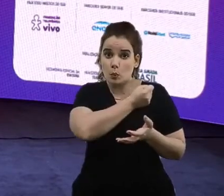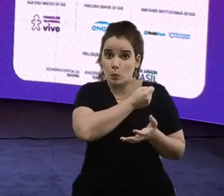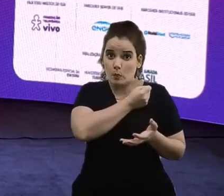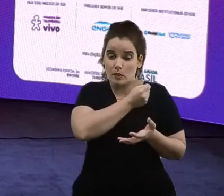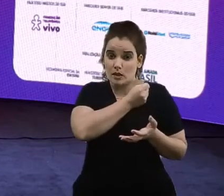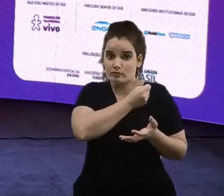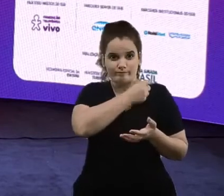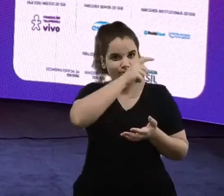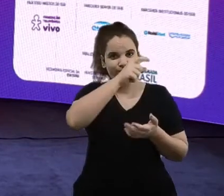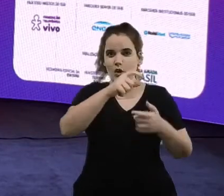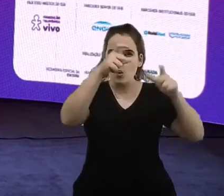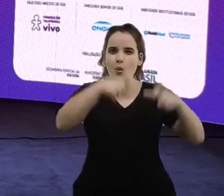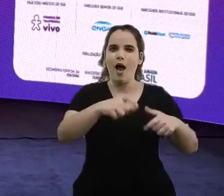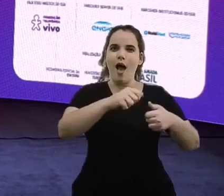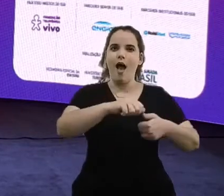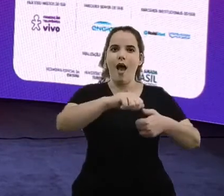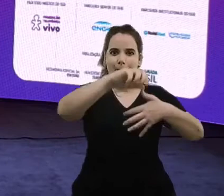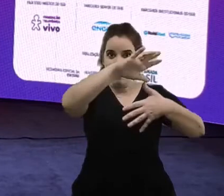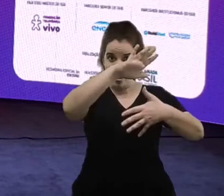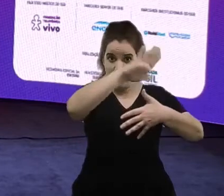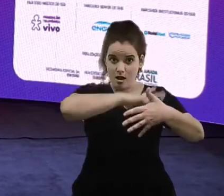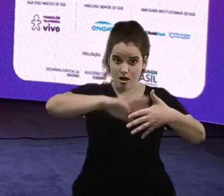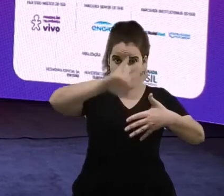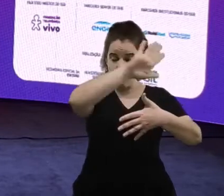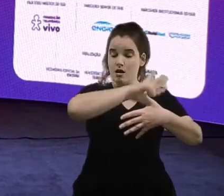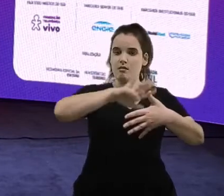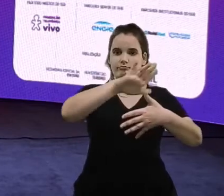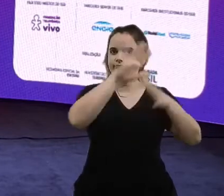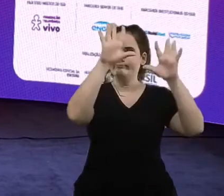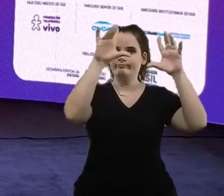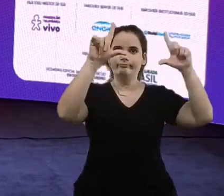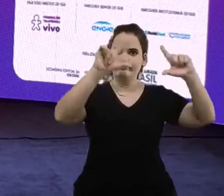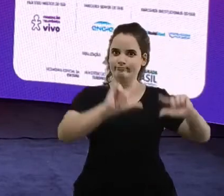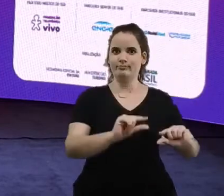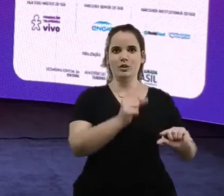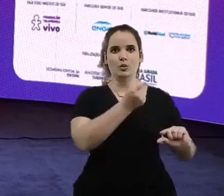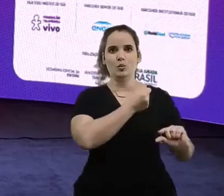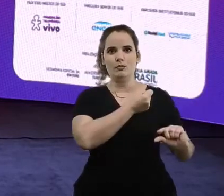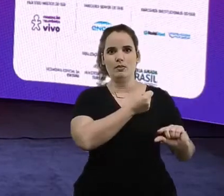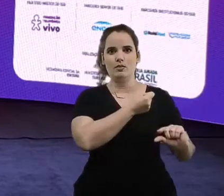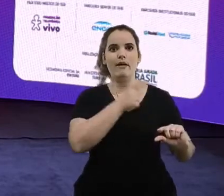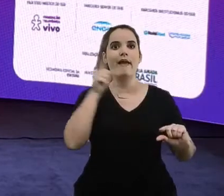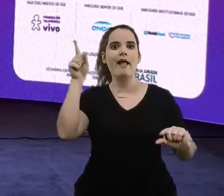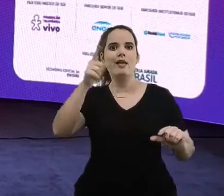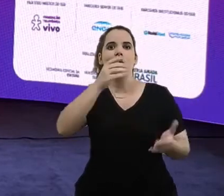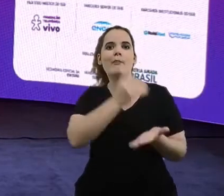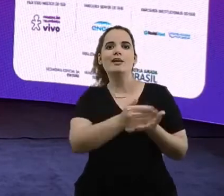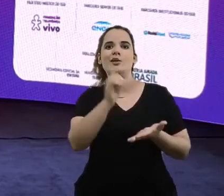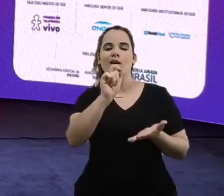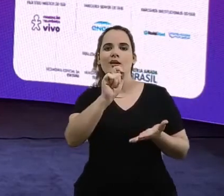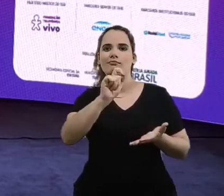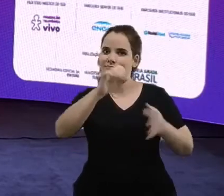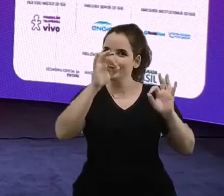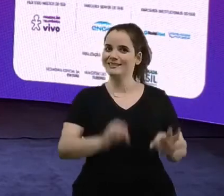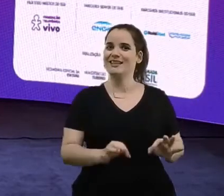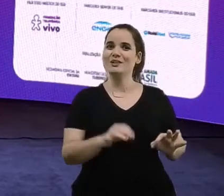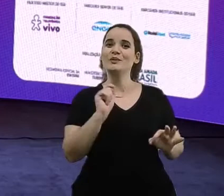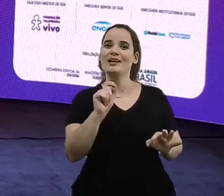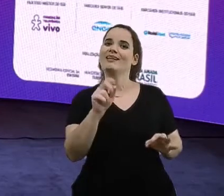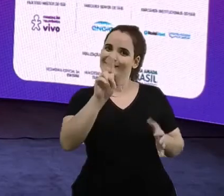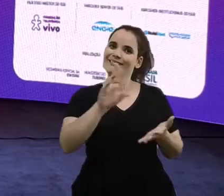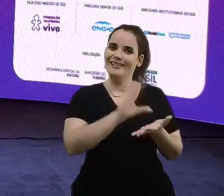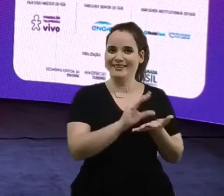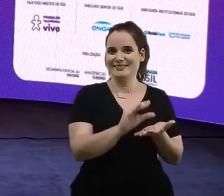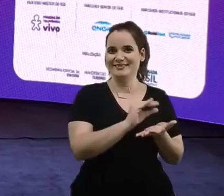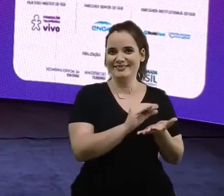curiosamente, quando eles começaram a medir o impacto, eles não começaram logo da forma certa. E apesar de nós estamos a falar de números,